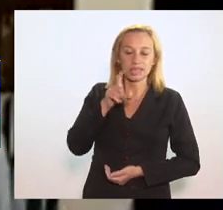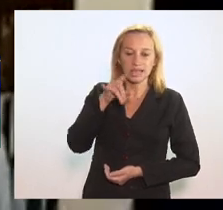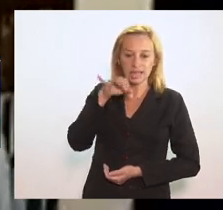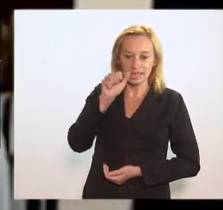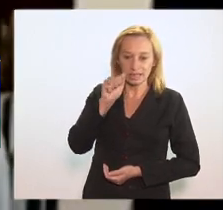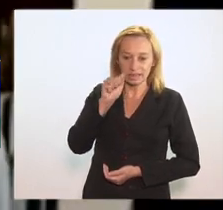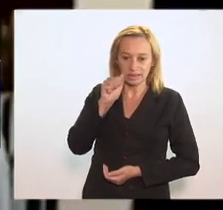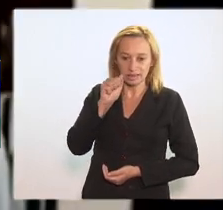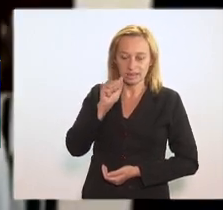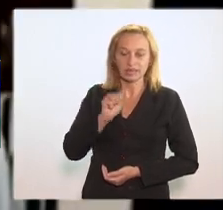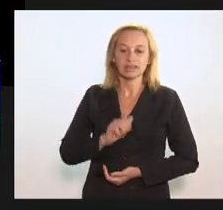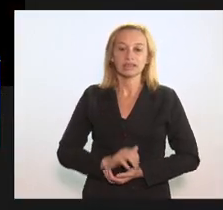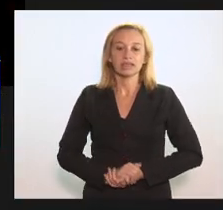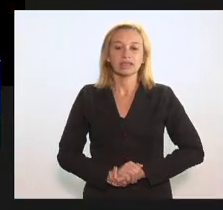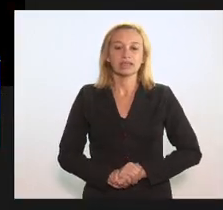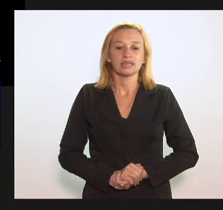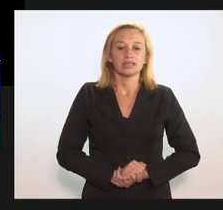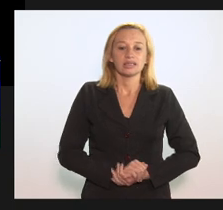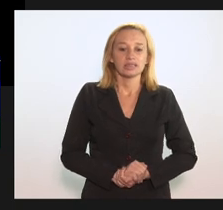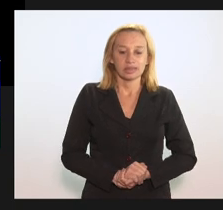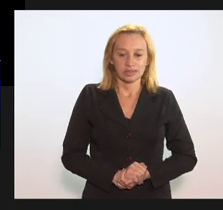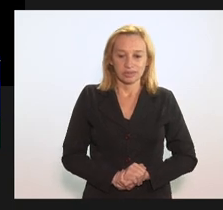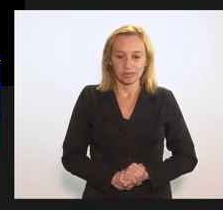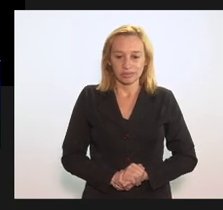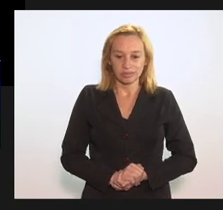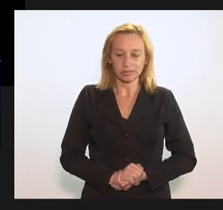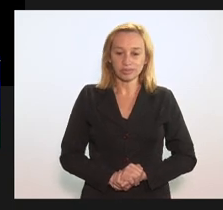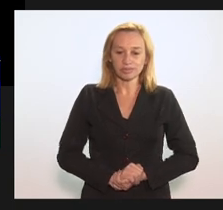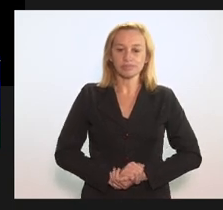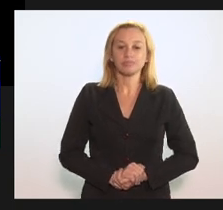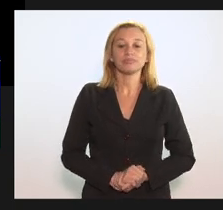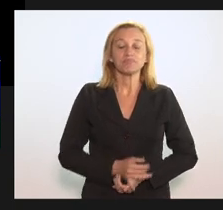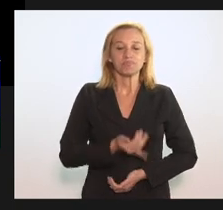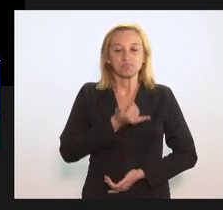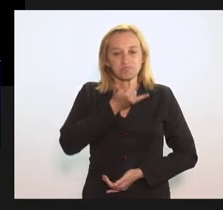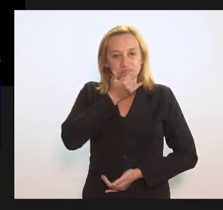Célia Jordão. Deputada Célia Jordão, perdão.